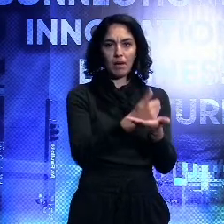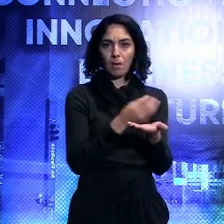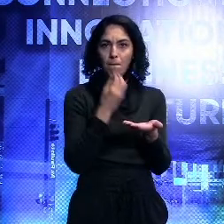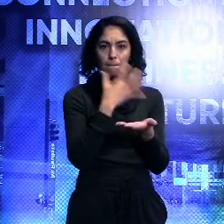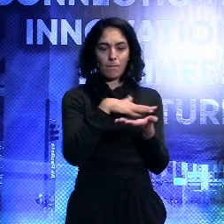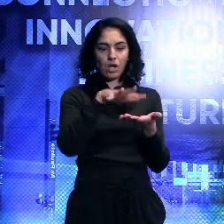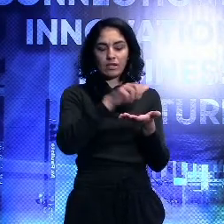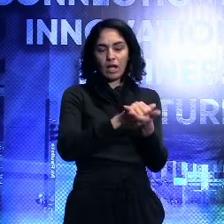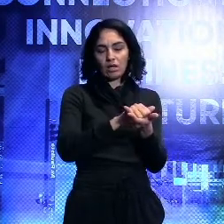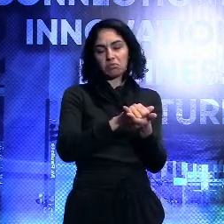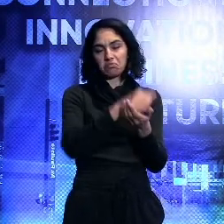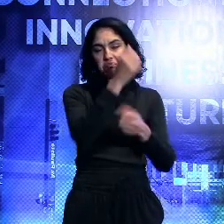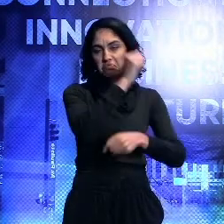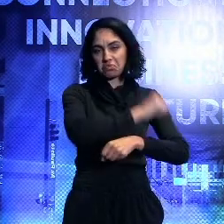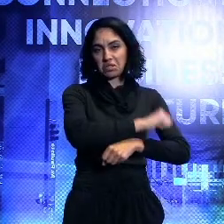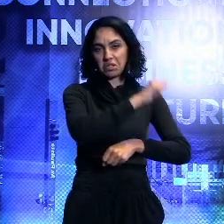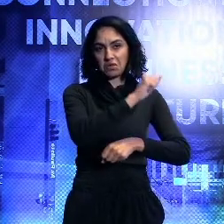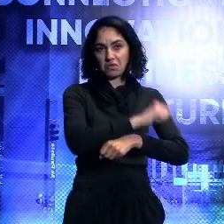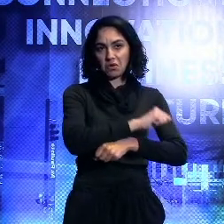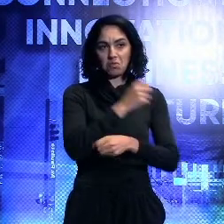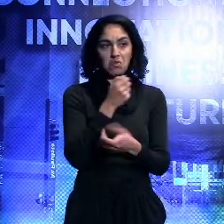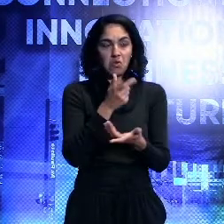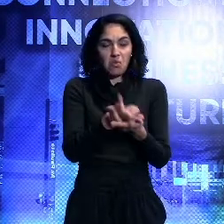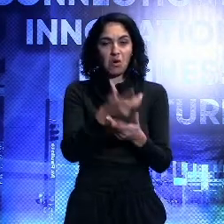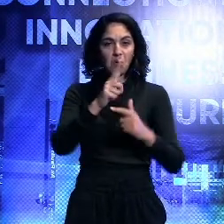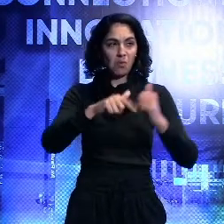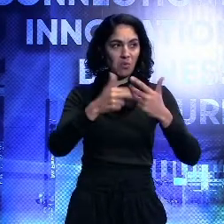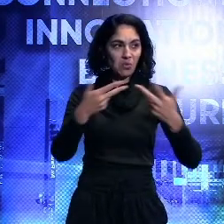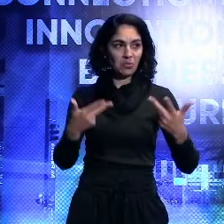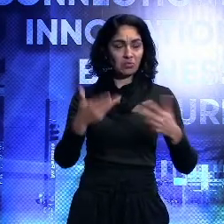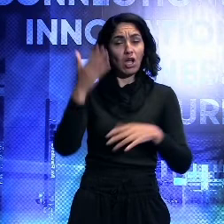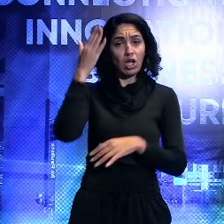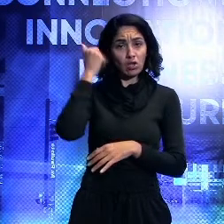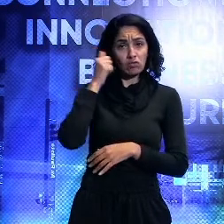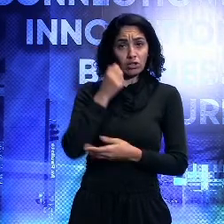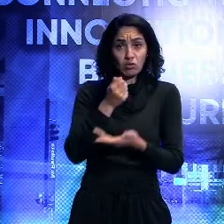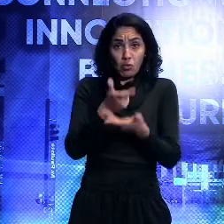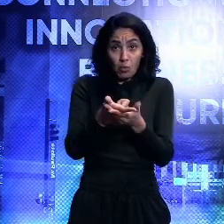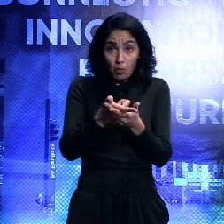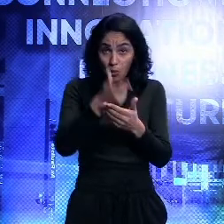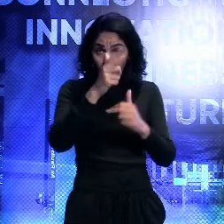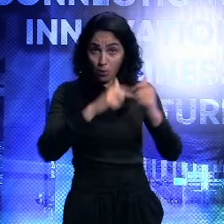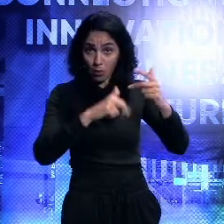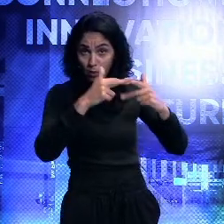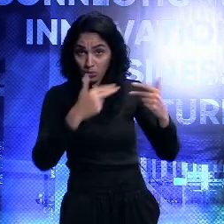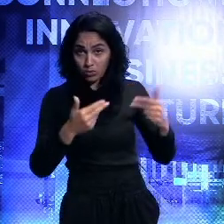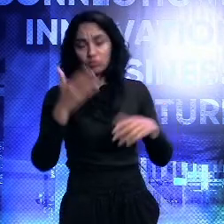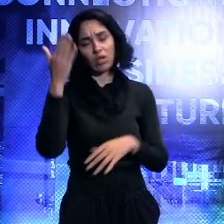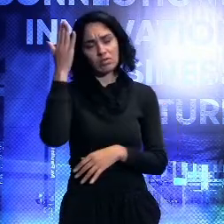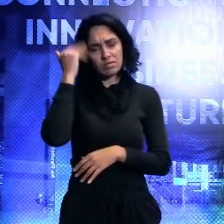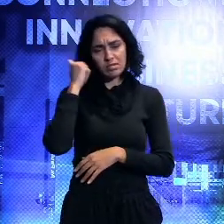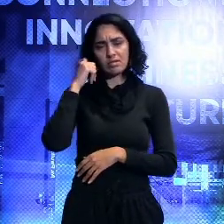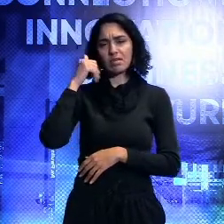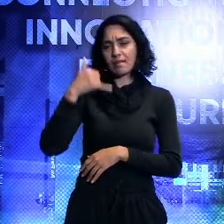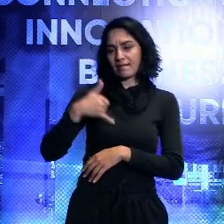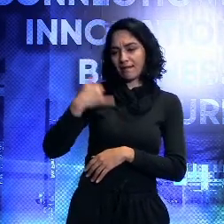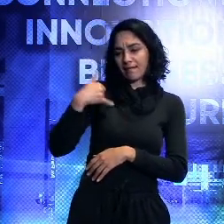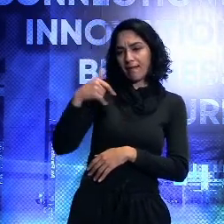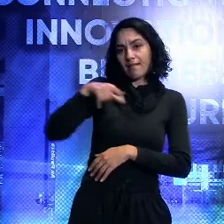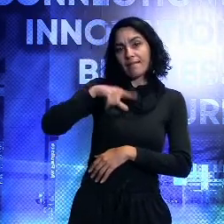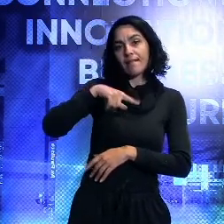minha plataforma, para comprar o meu produto, eu sei que quem compra o meu produto está dentro dessa faixa etária e tem essa representação de gênero,